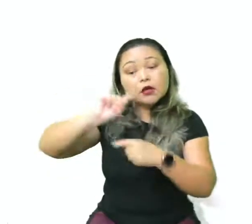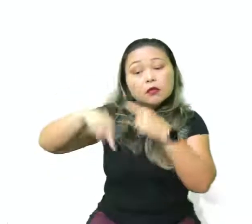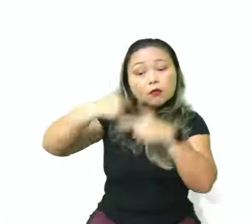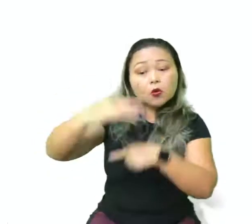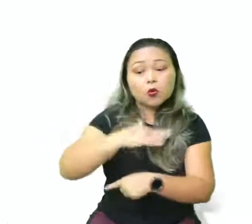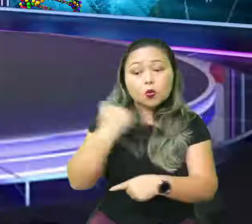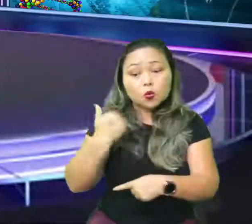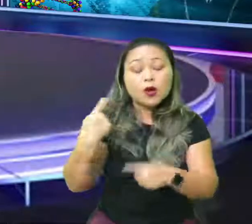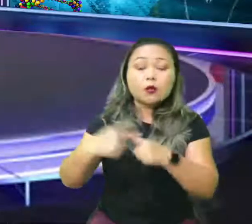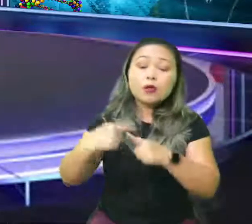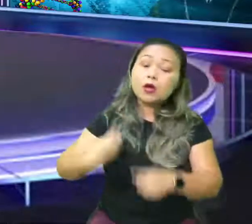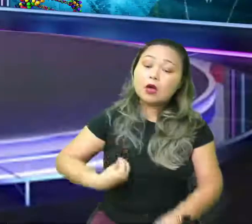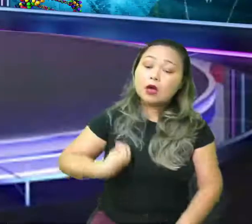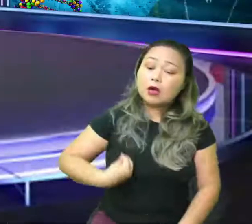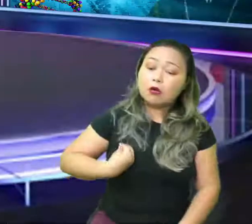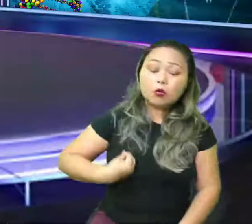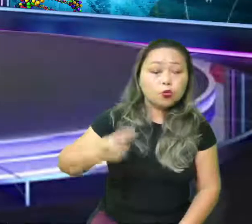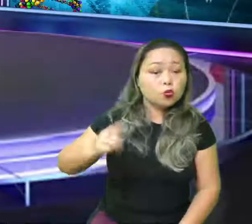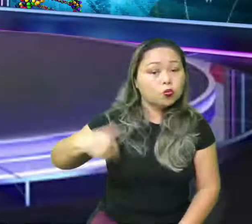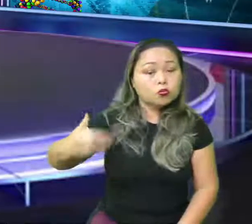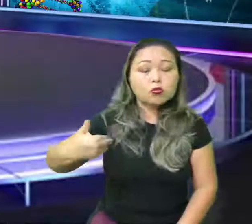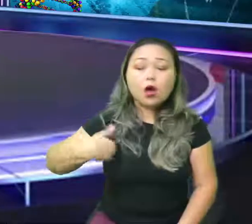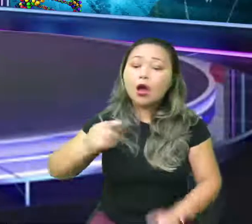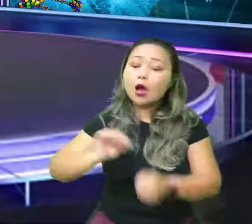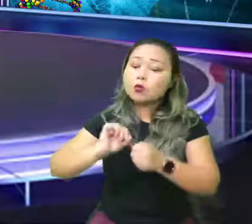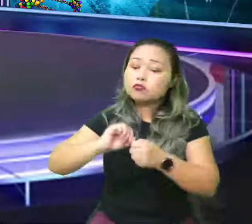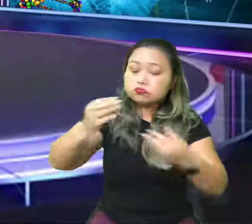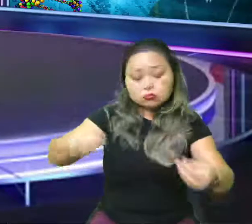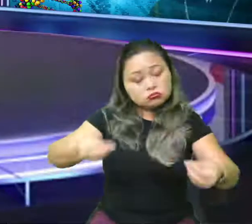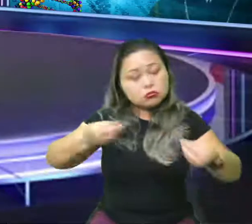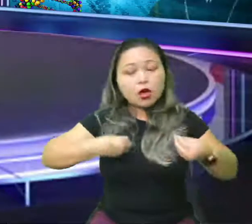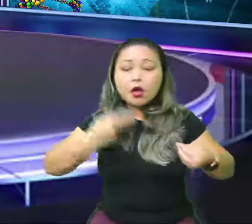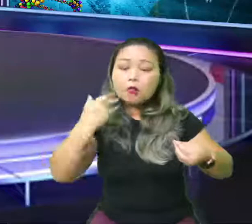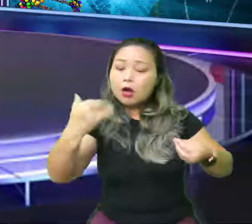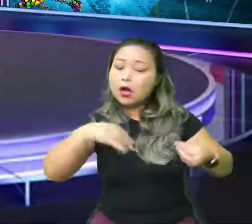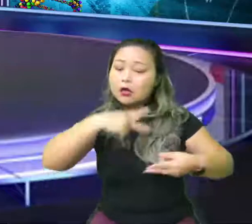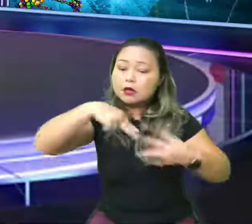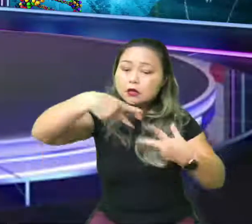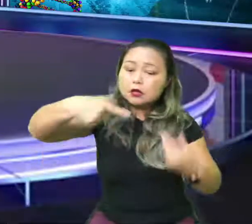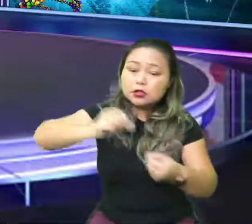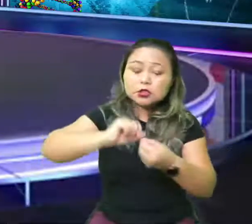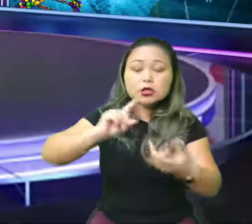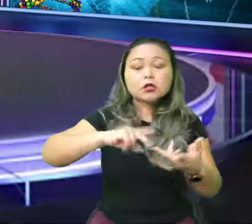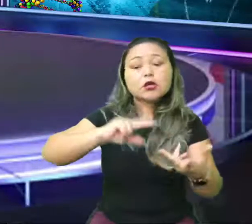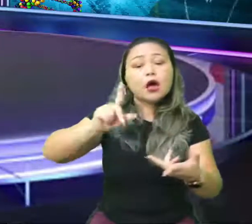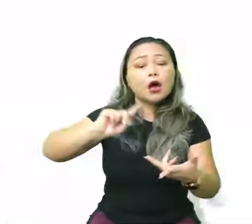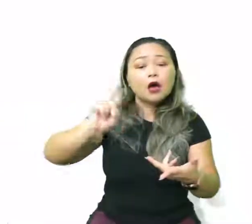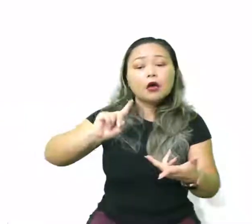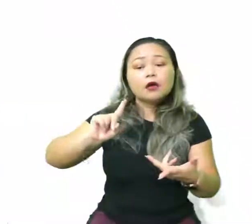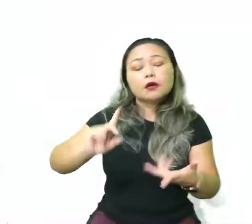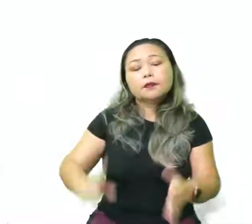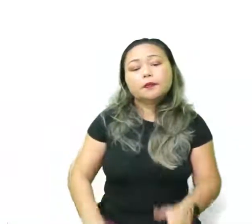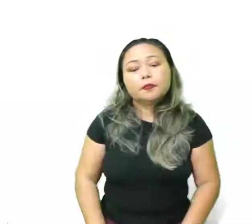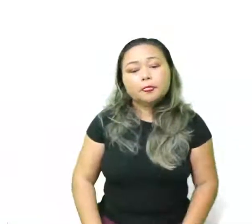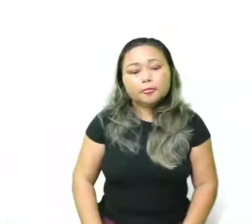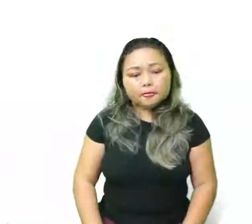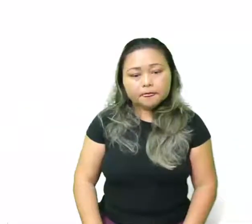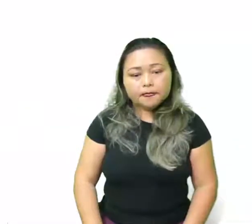Enquanto vivo, ele não tinha ele recebeu essa titulação de pai da genética, tá? Vamos lá.